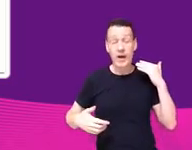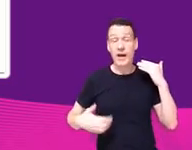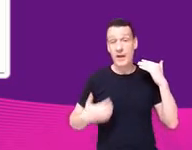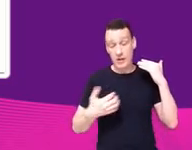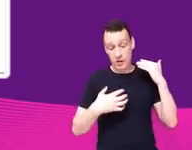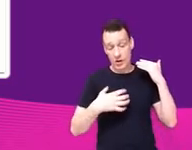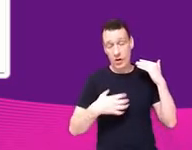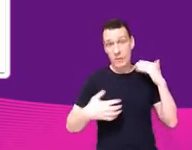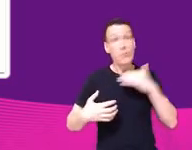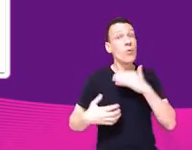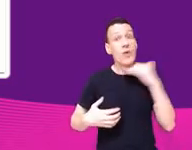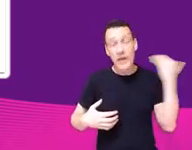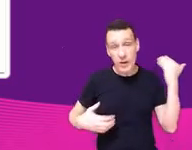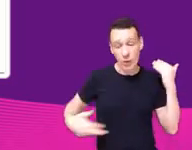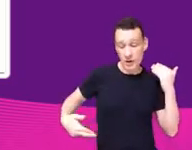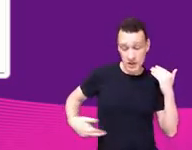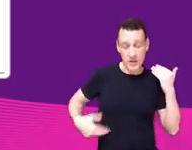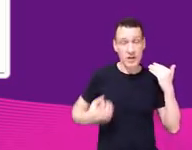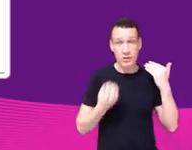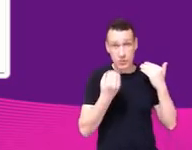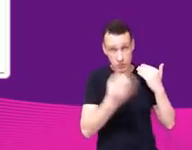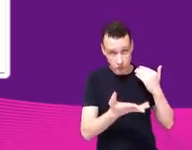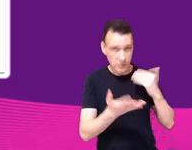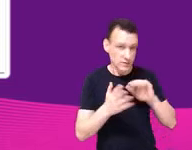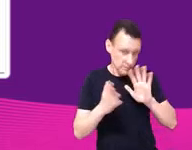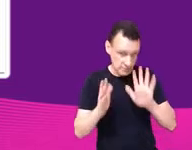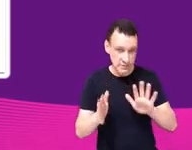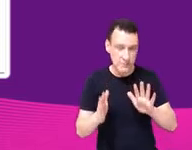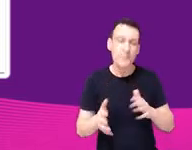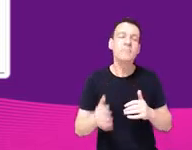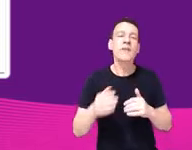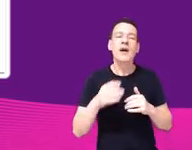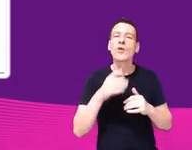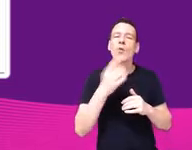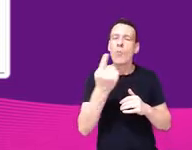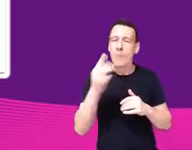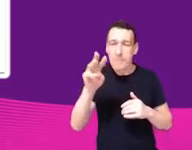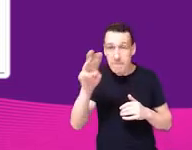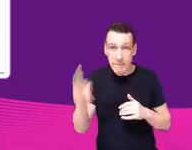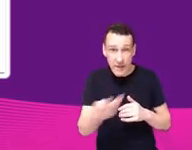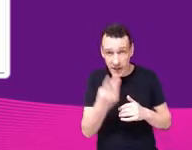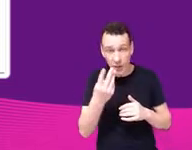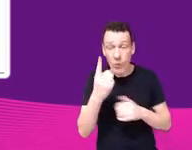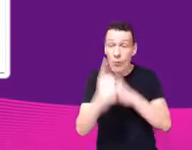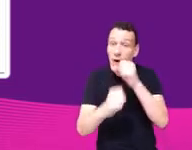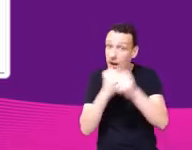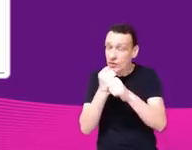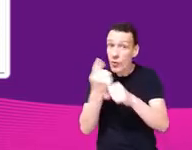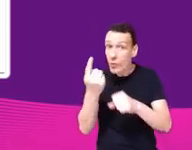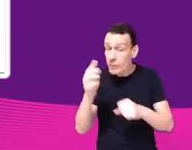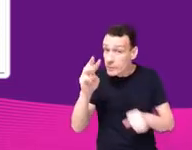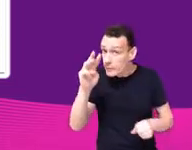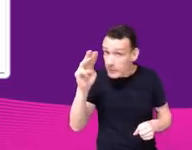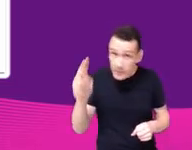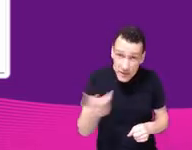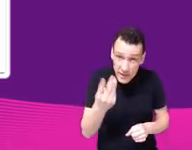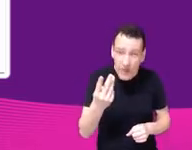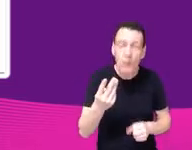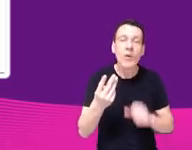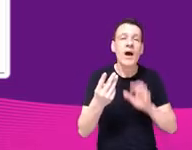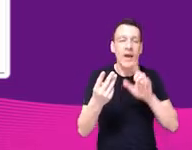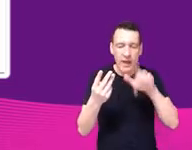e o índice de doações, ou seja, o número de doações por milhão de habitantes por ano, está plotado contra o índice